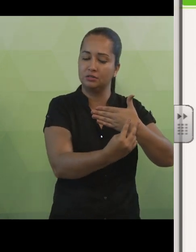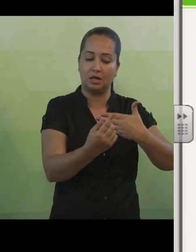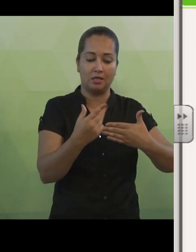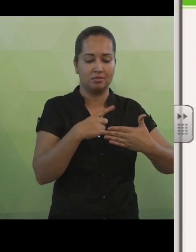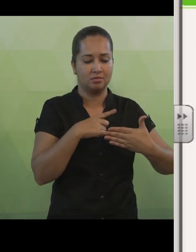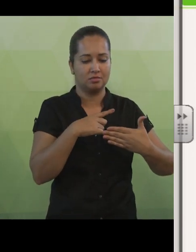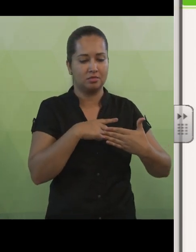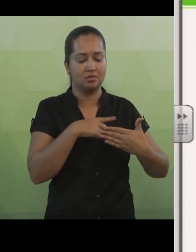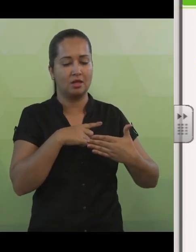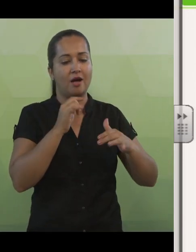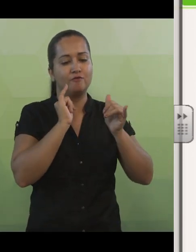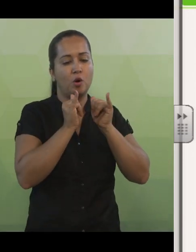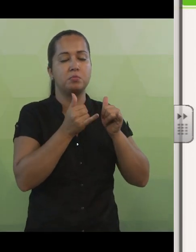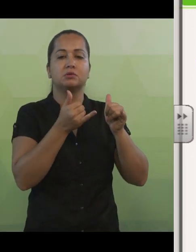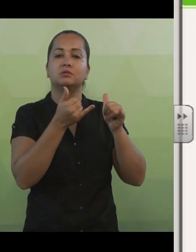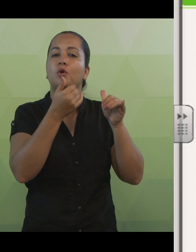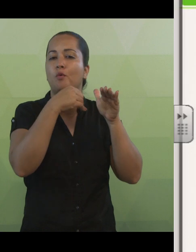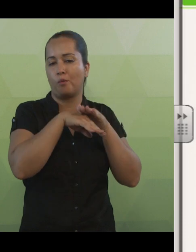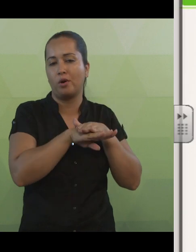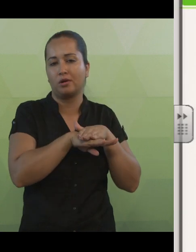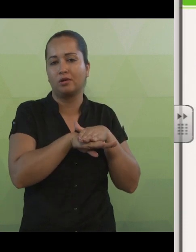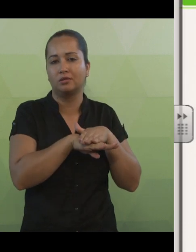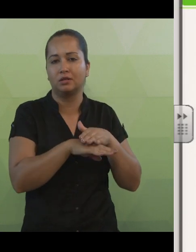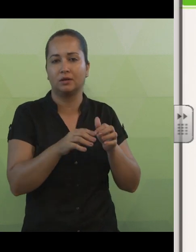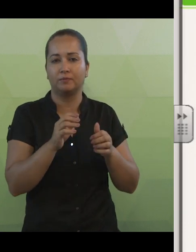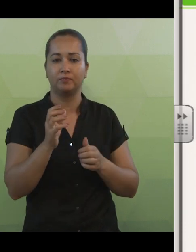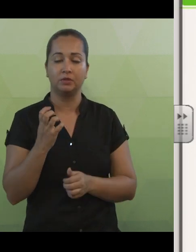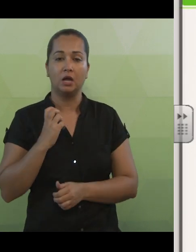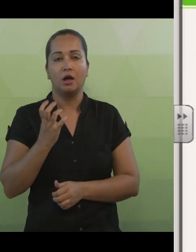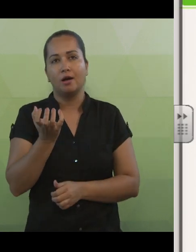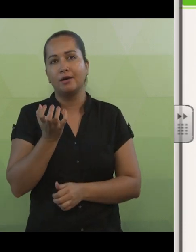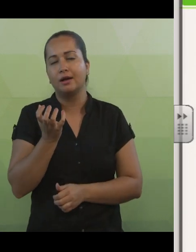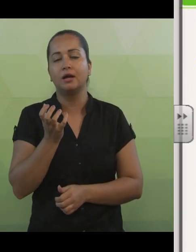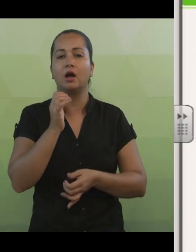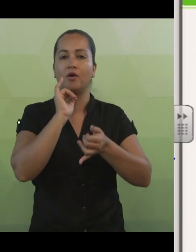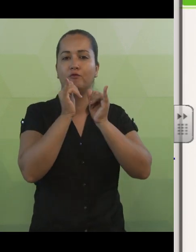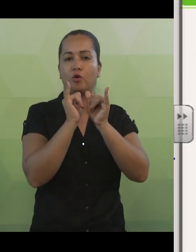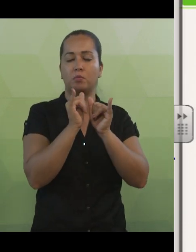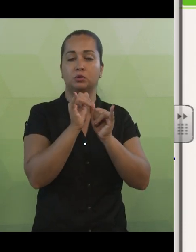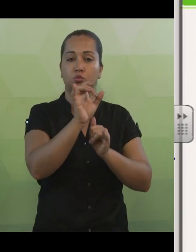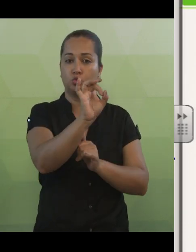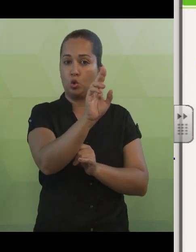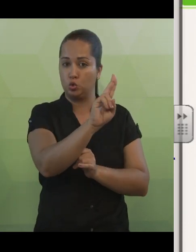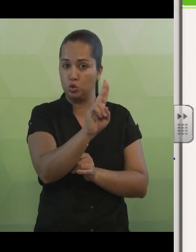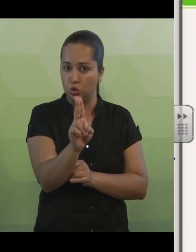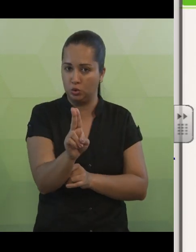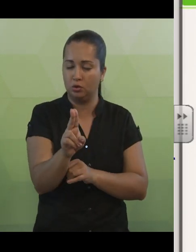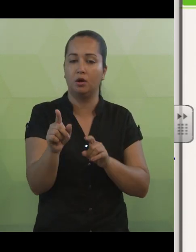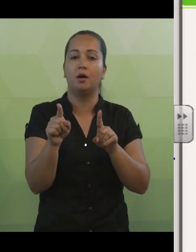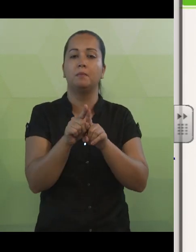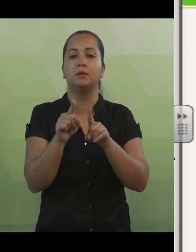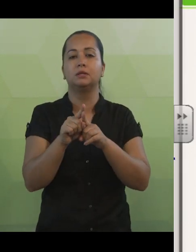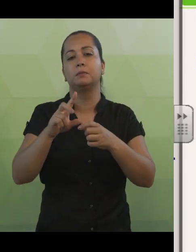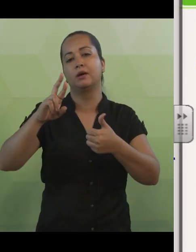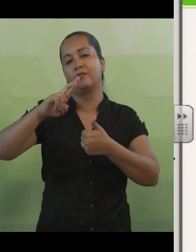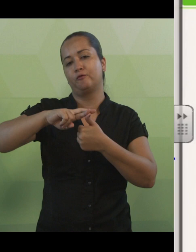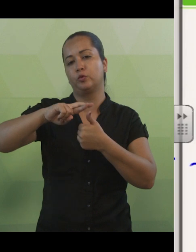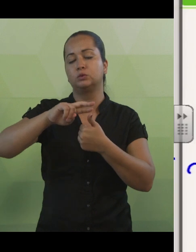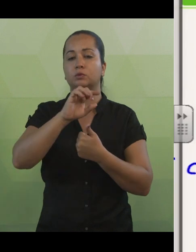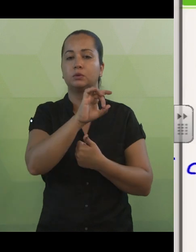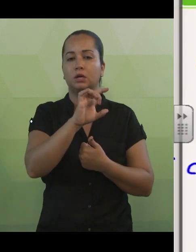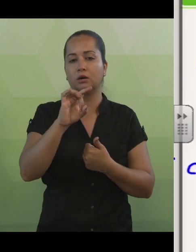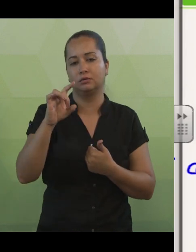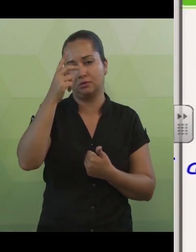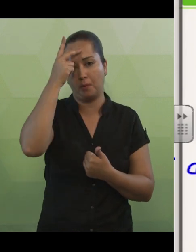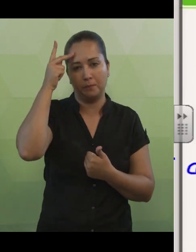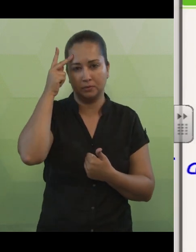armazenada. Então, por exemplo, eu quero uma consulta que mostre apenas o nome e o cargo do funcionário. Então, eu vou colocar,